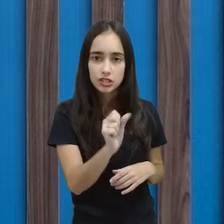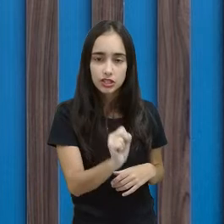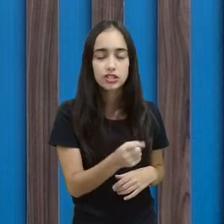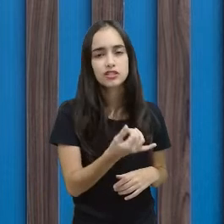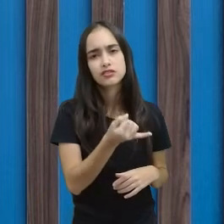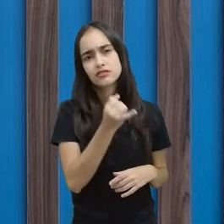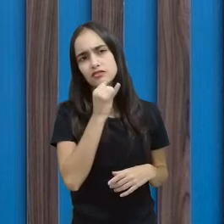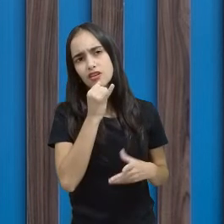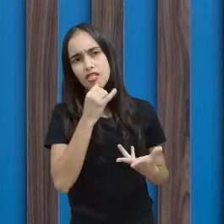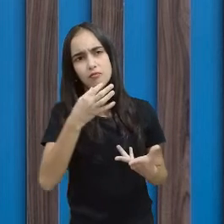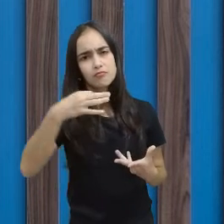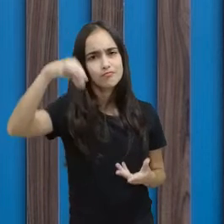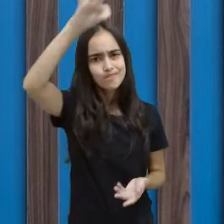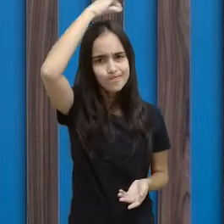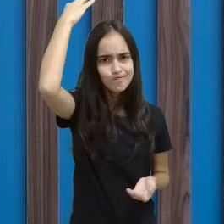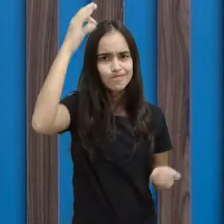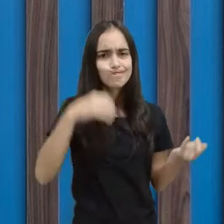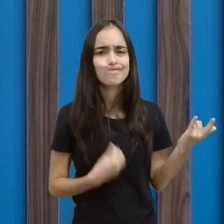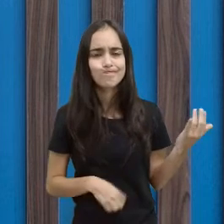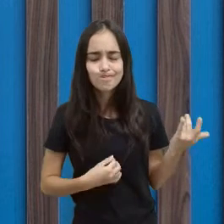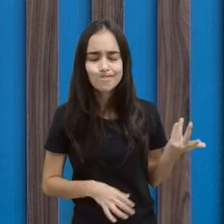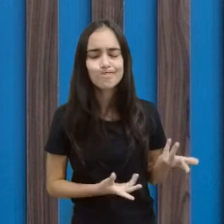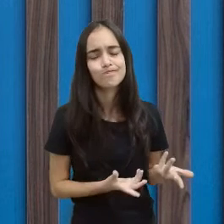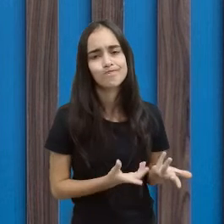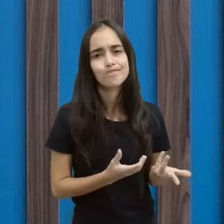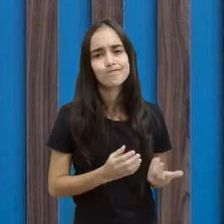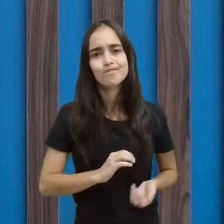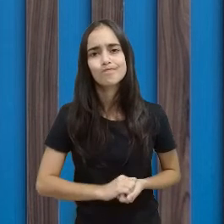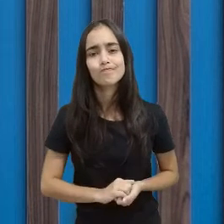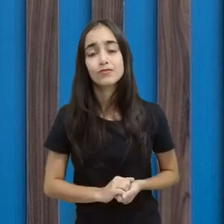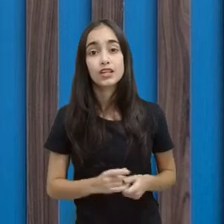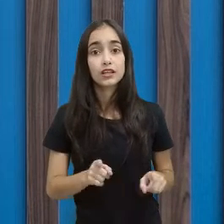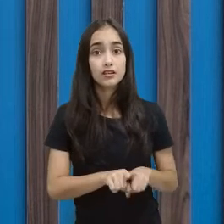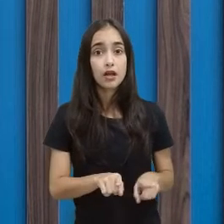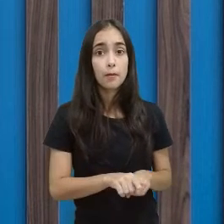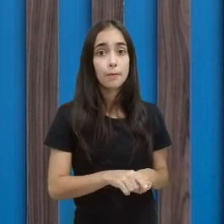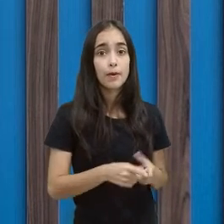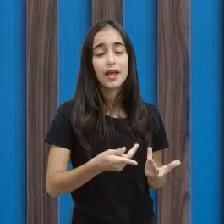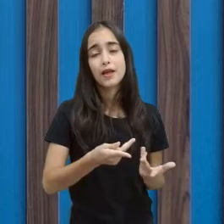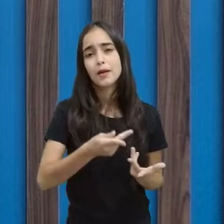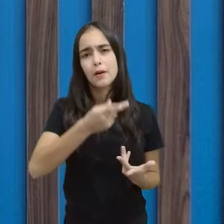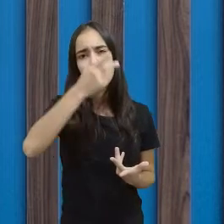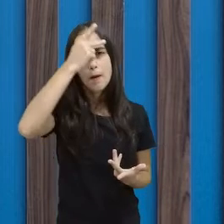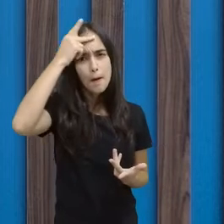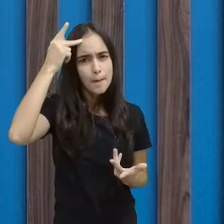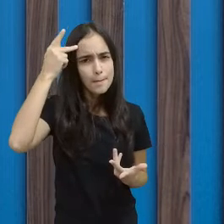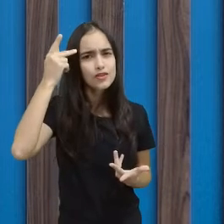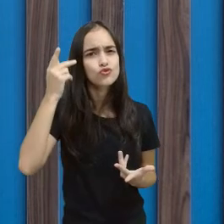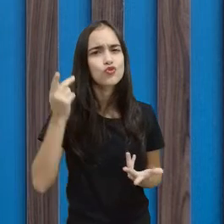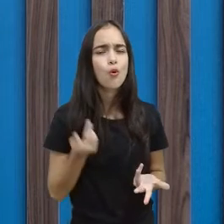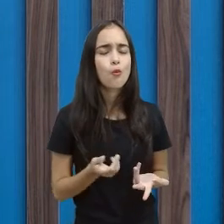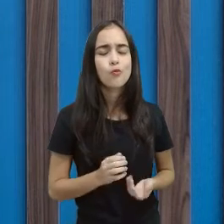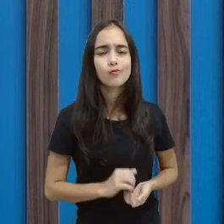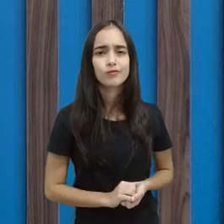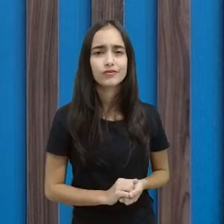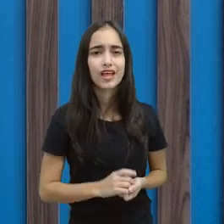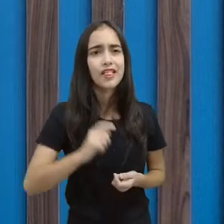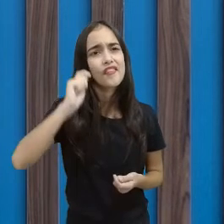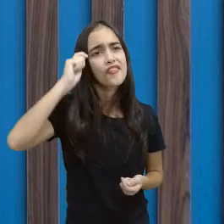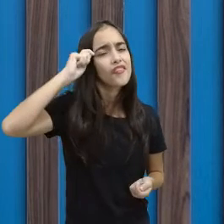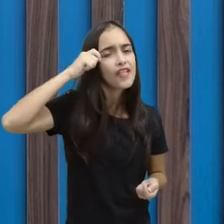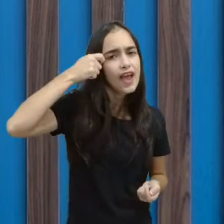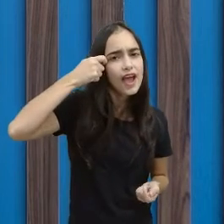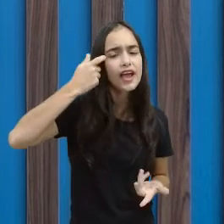espanhóis, italianos, né, que foram presos, homossexuais, latinos, ciganos,